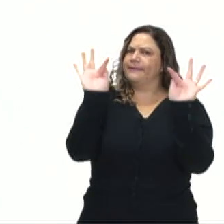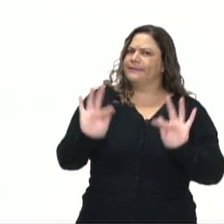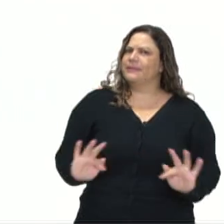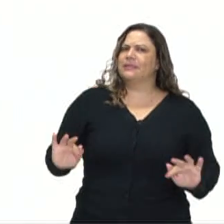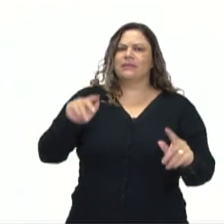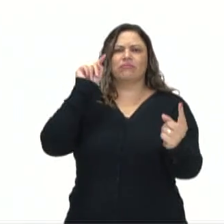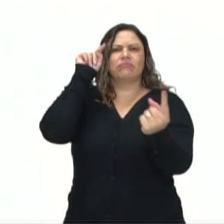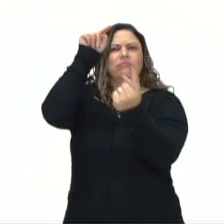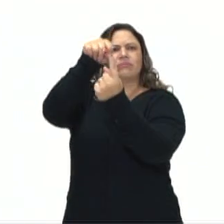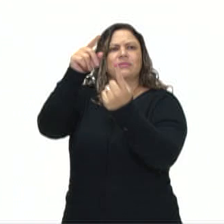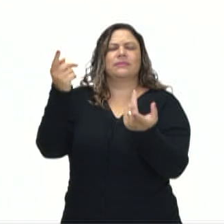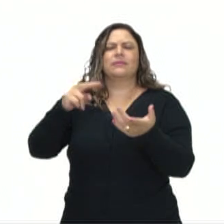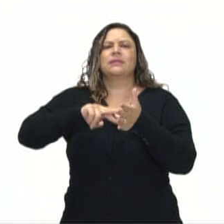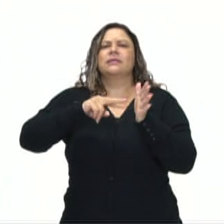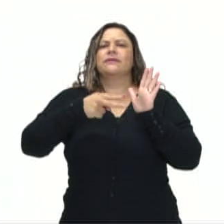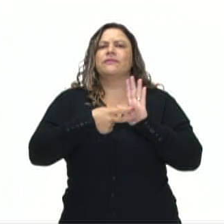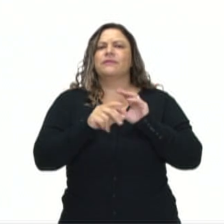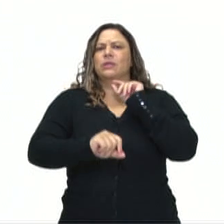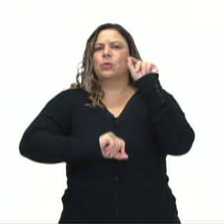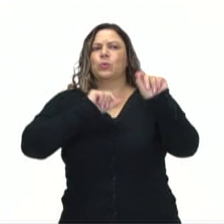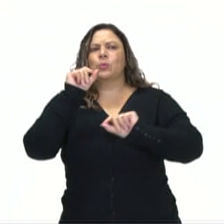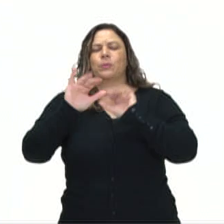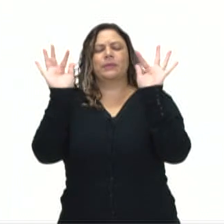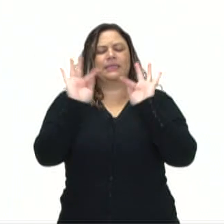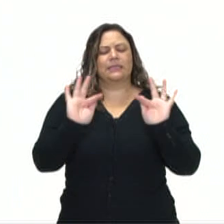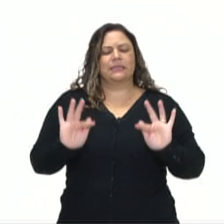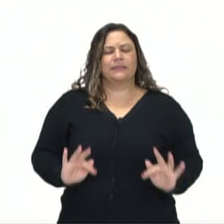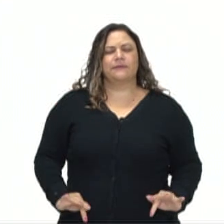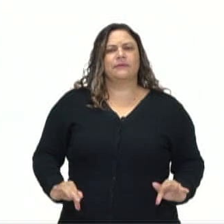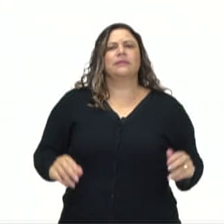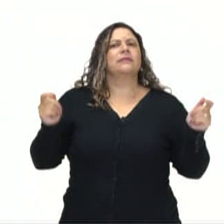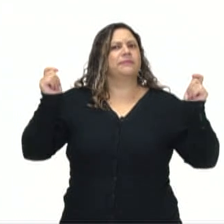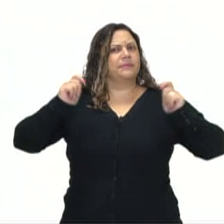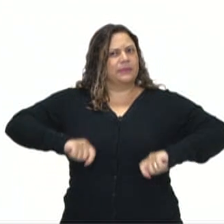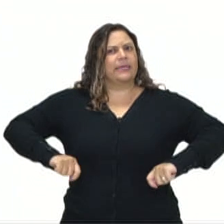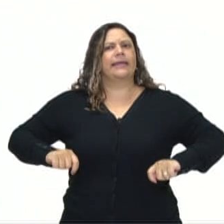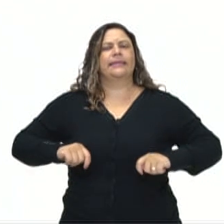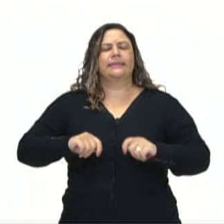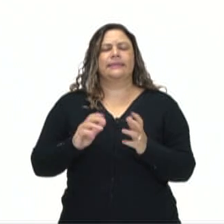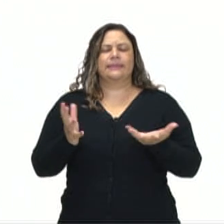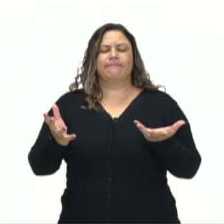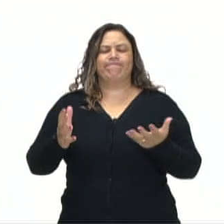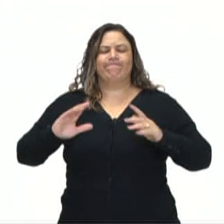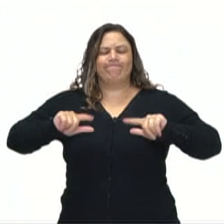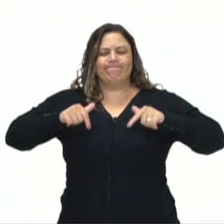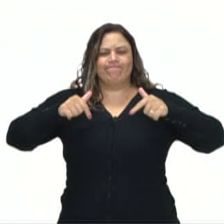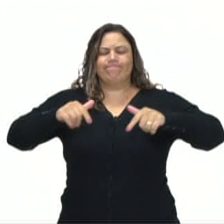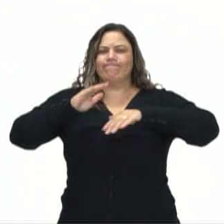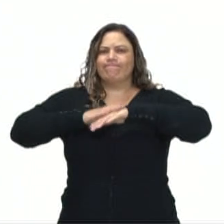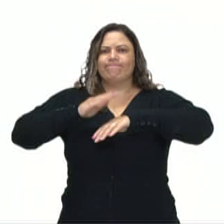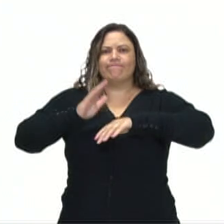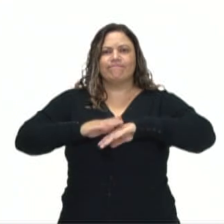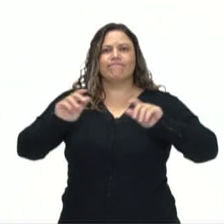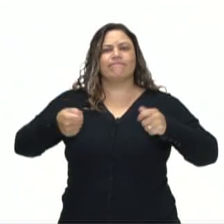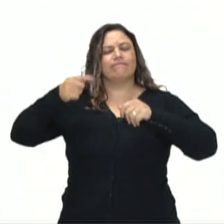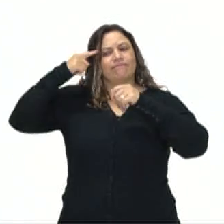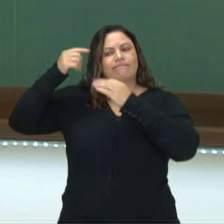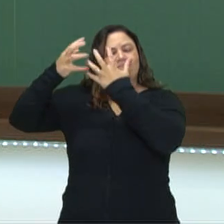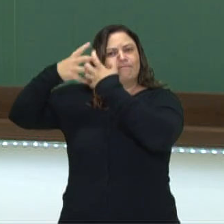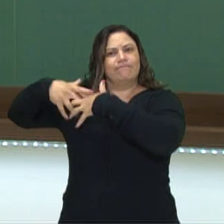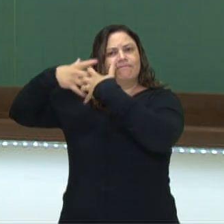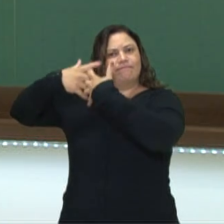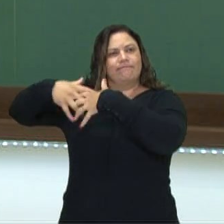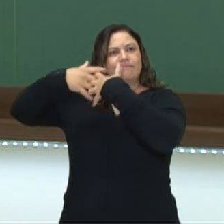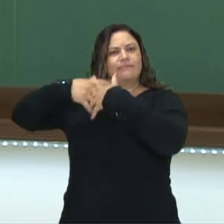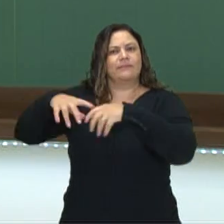felicidade. Isso significa que, para ser feliz, o ser humano deve agir com racionalidade. Então, devemos atrelar